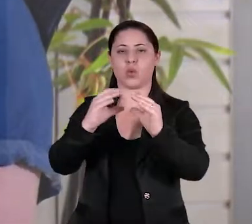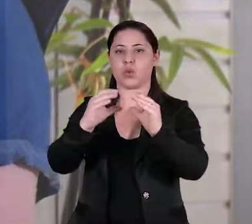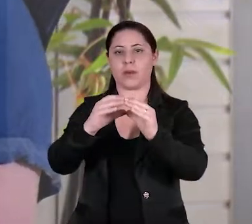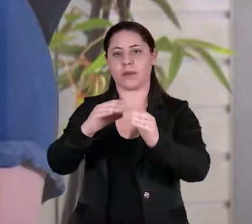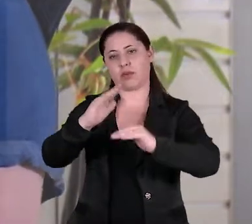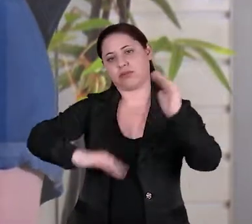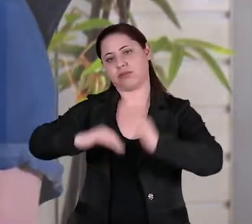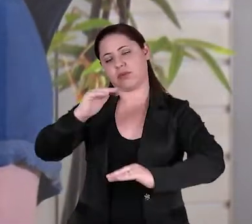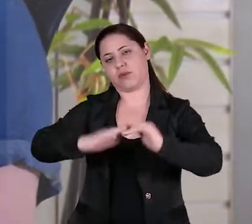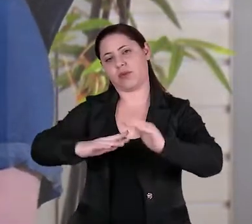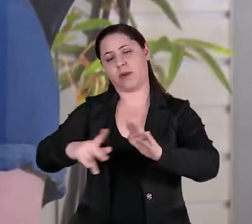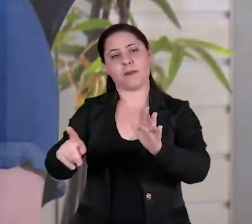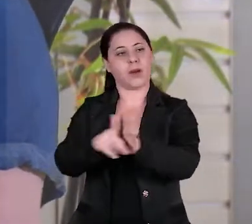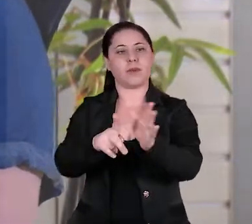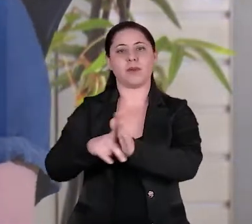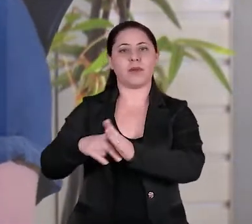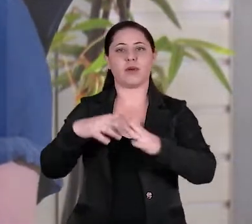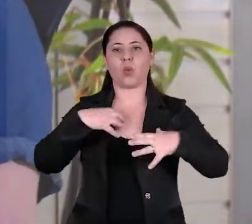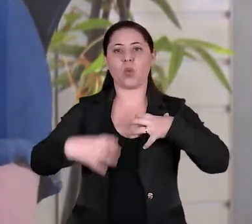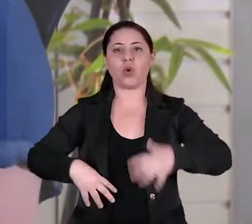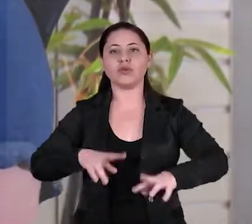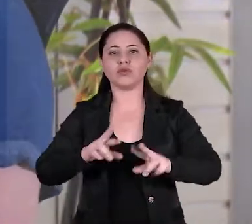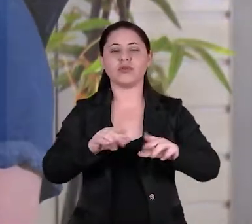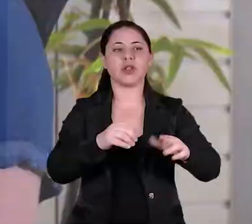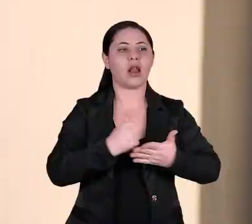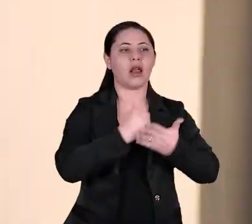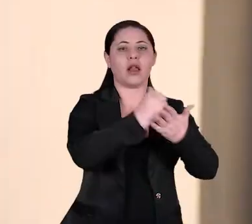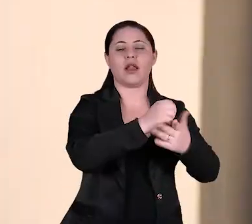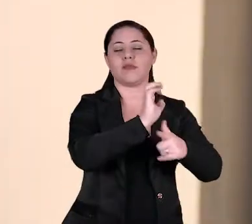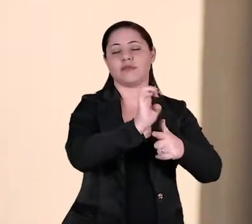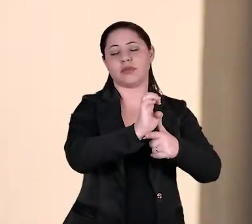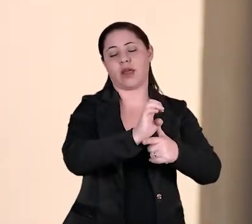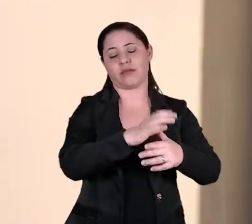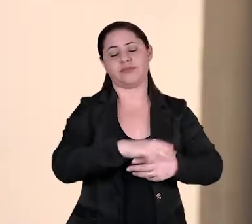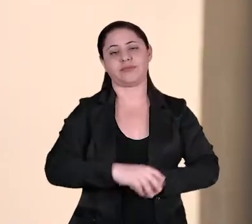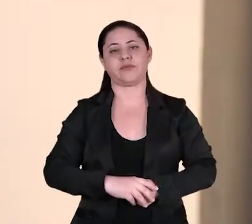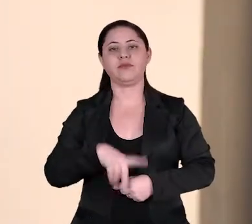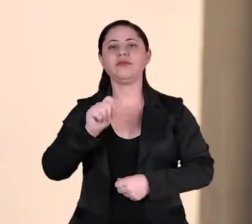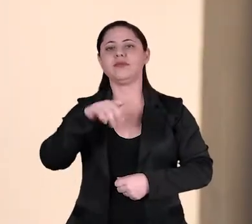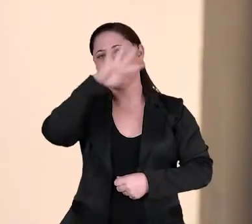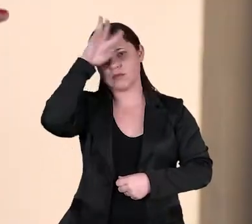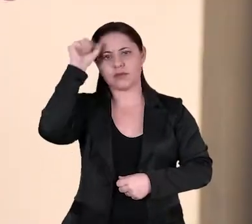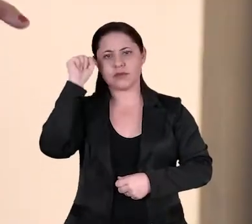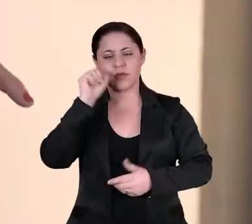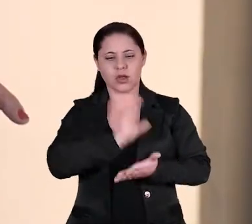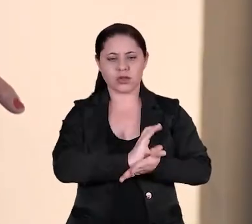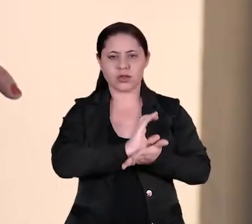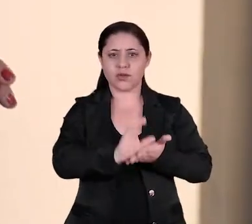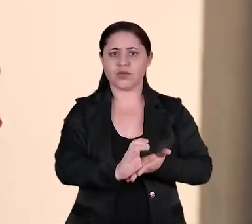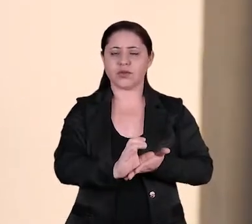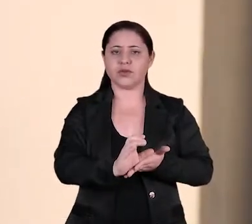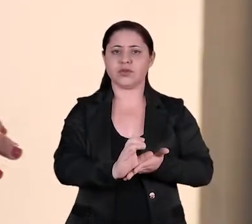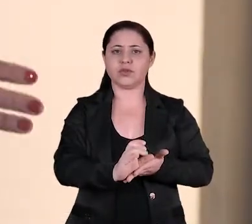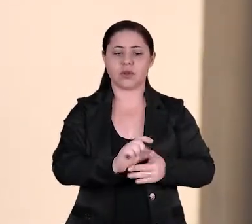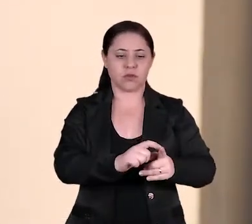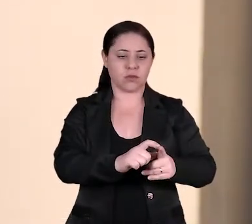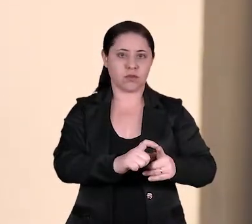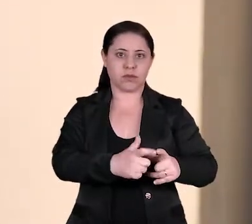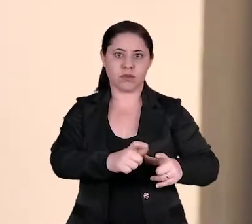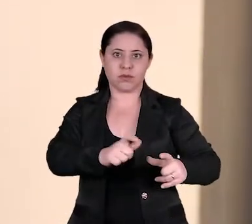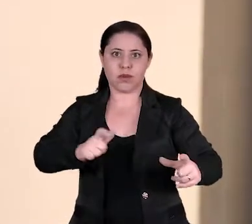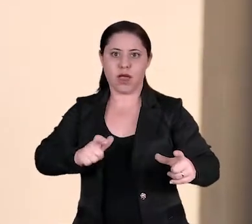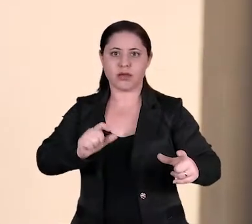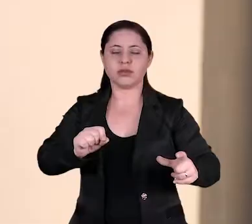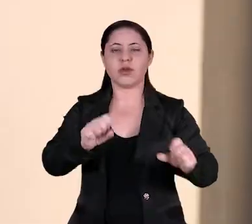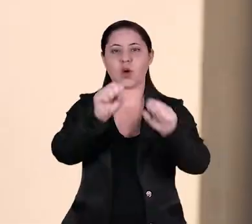seu órgão. É assim que funciona e leva para o seu estado para ser implantado. O que é preciso, Mato Grosso do Sul, investir para a gente ampliar